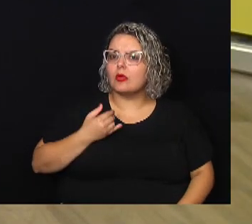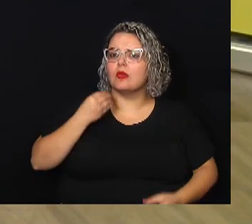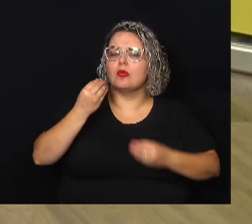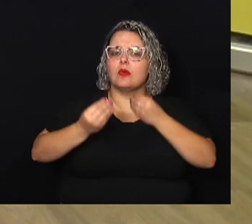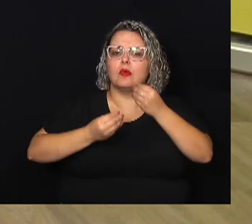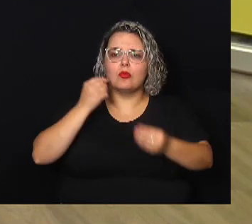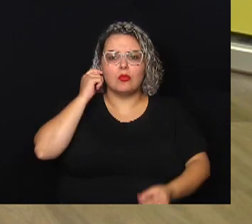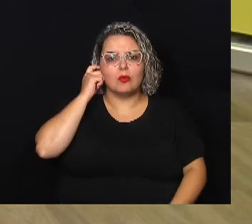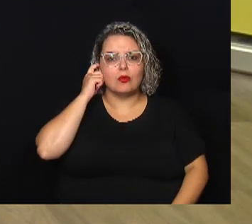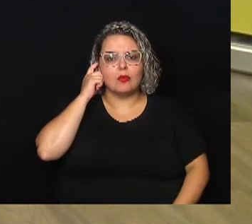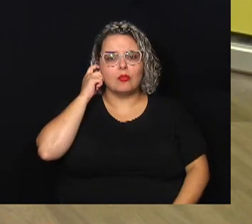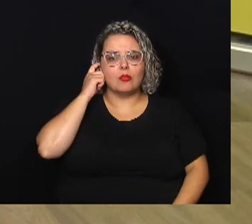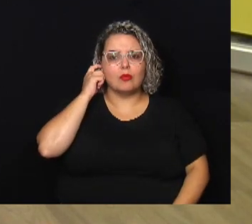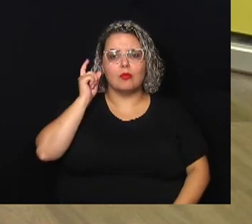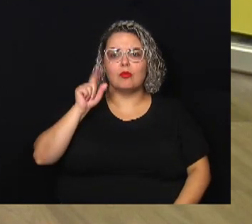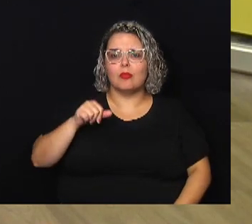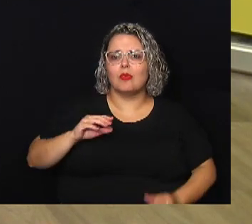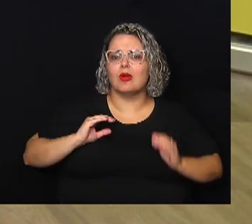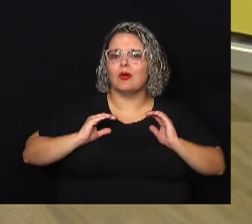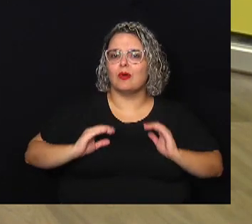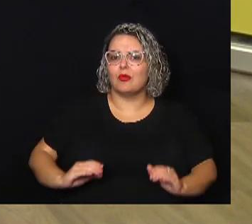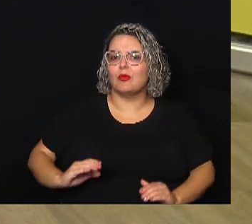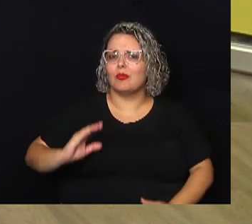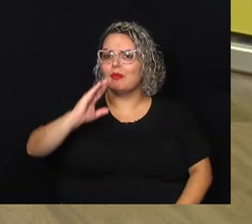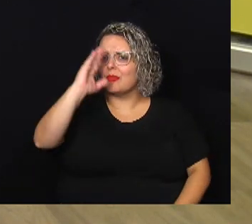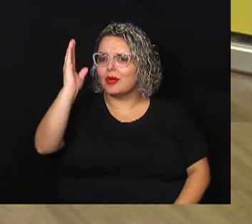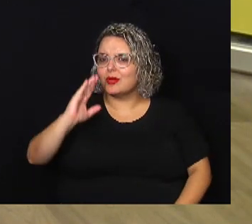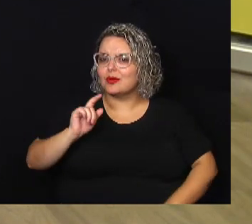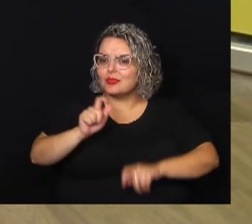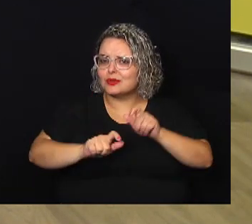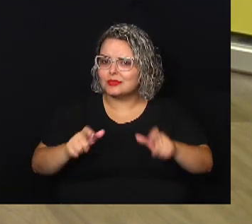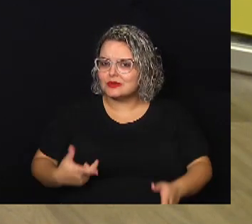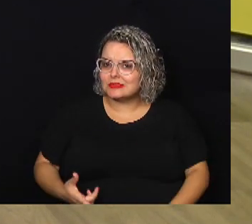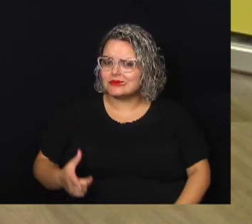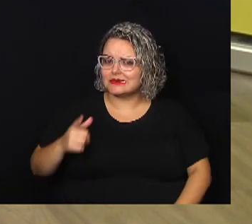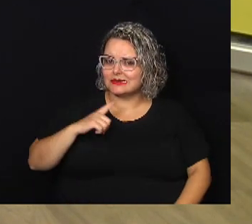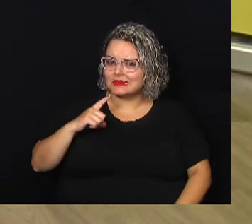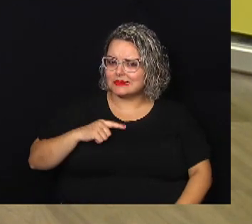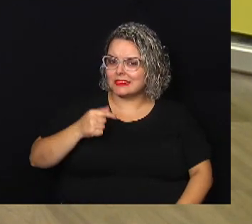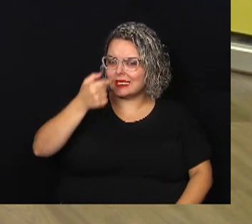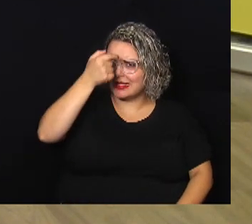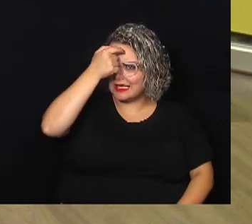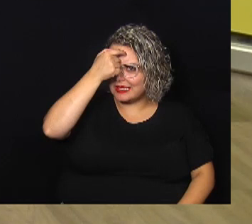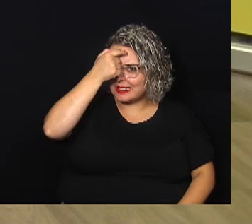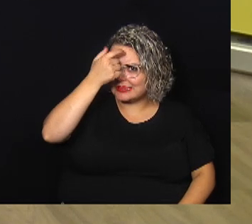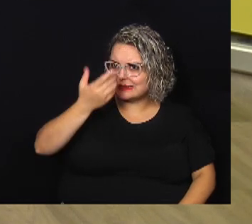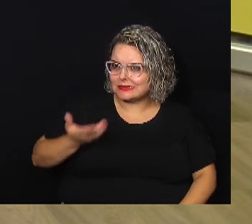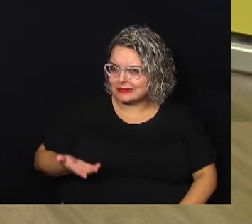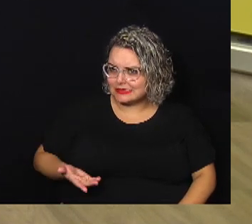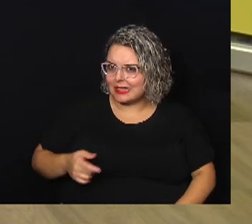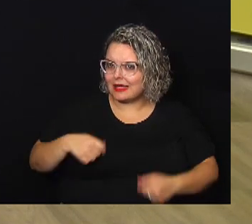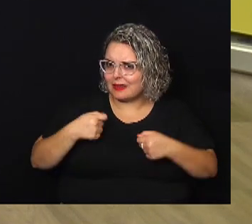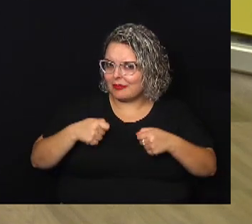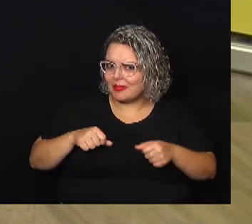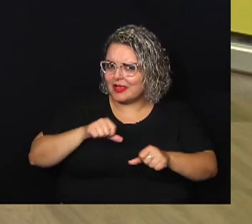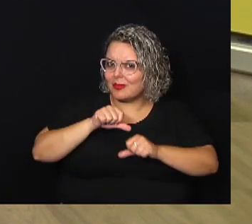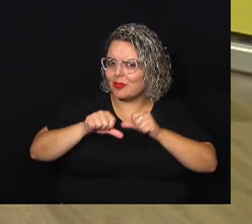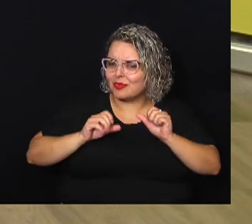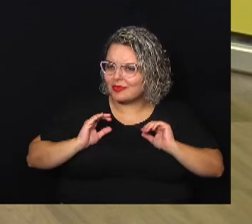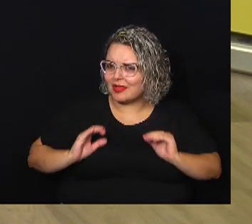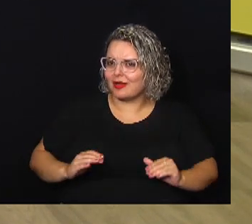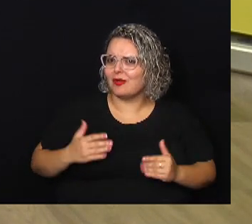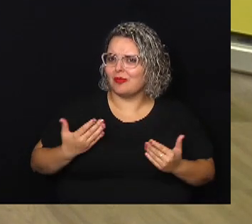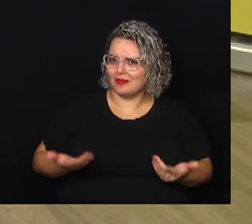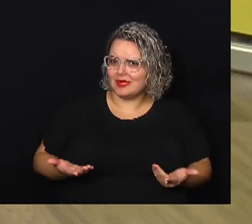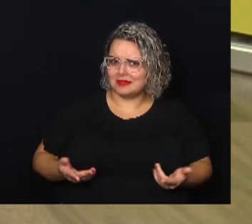o comportamento do brasileiro? O brasileiro tem essa consciência que ele precisa mudar o comportamento, que